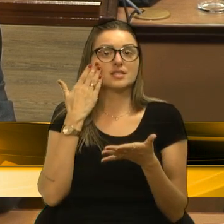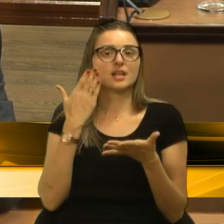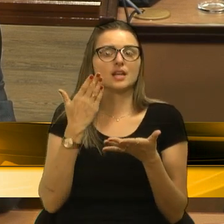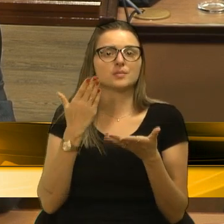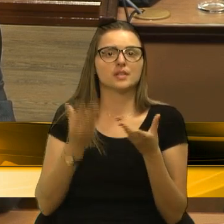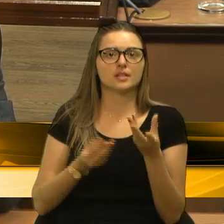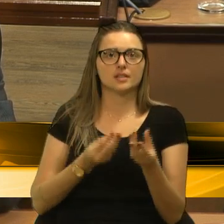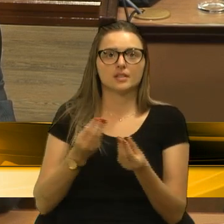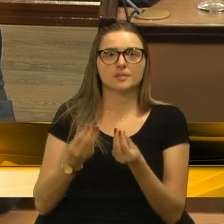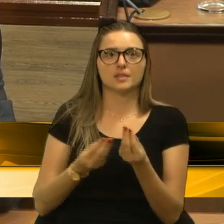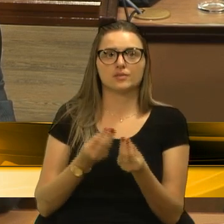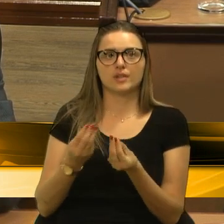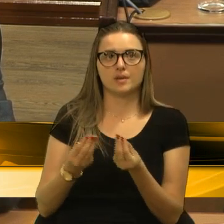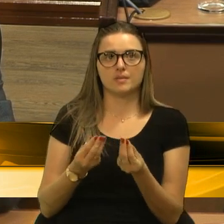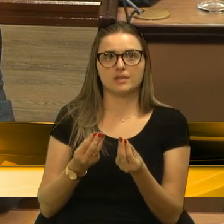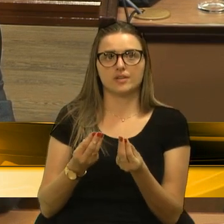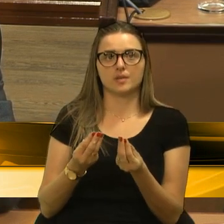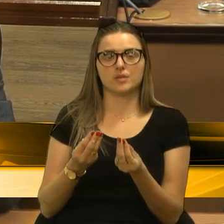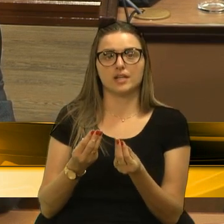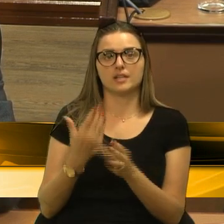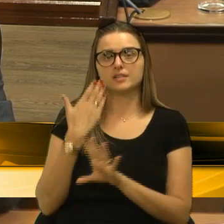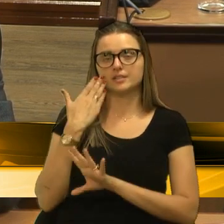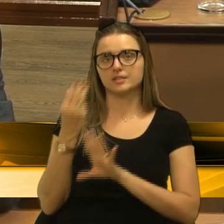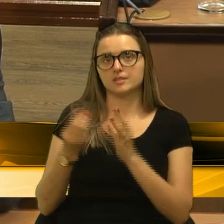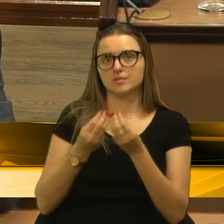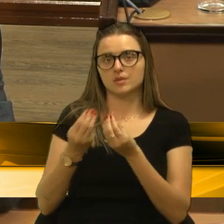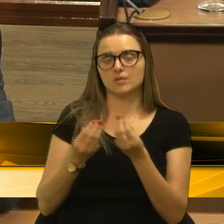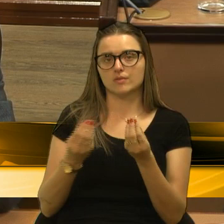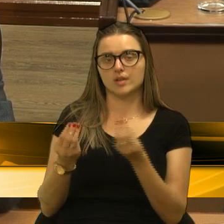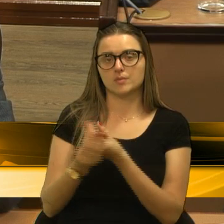lembranças são evidentes na nossa vida.